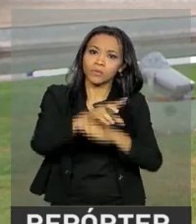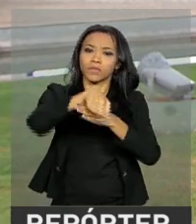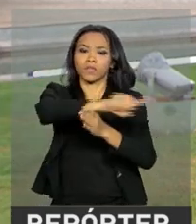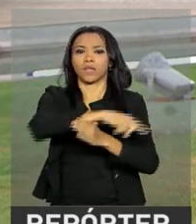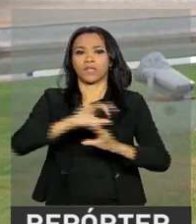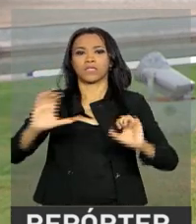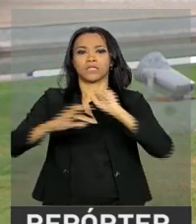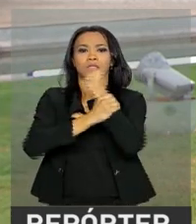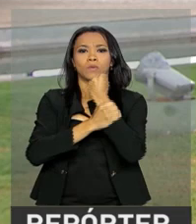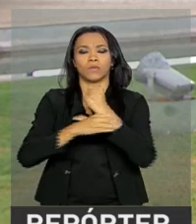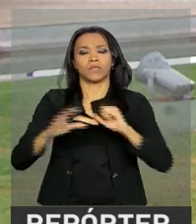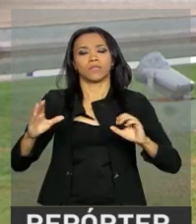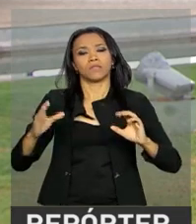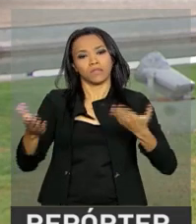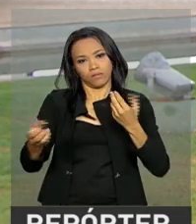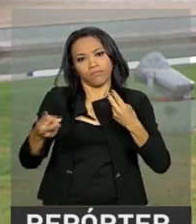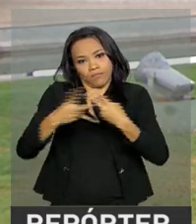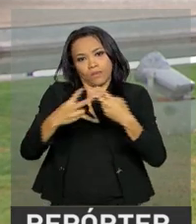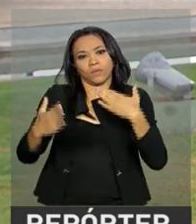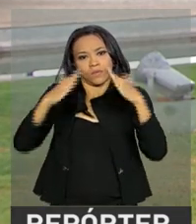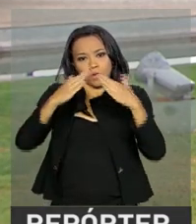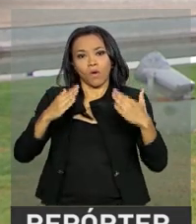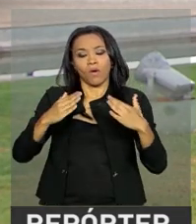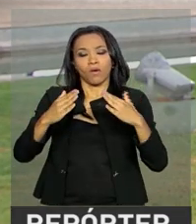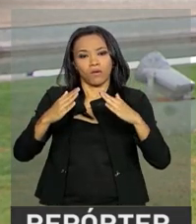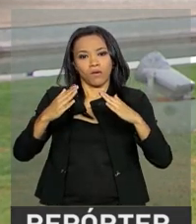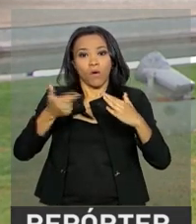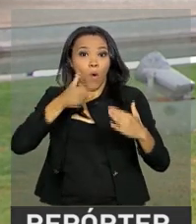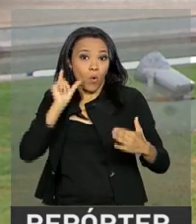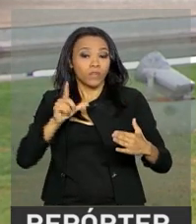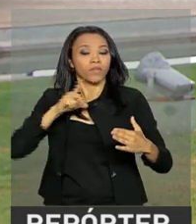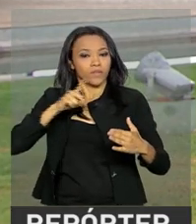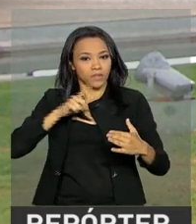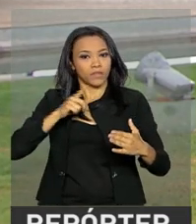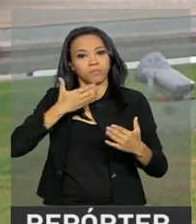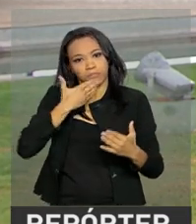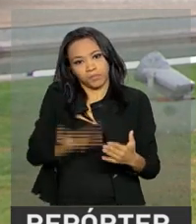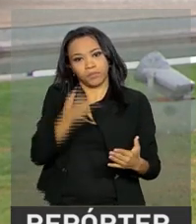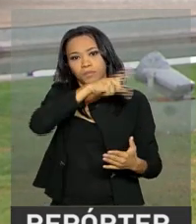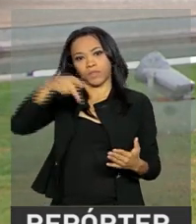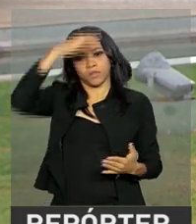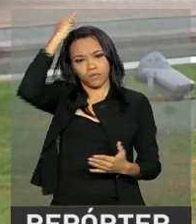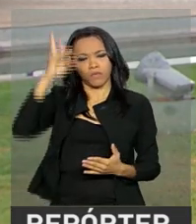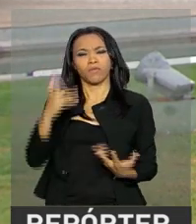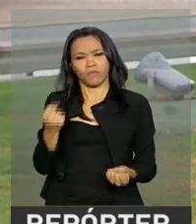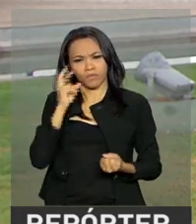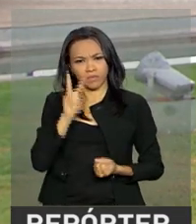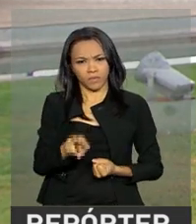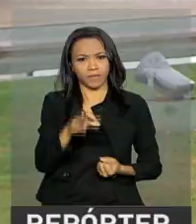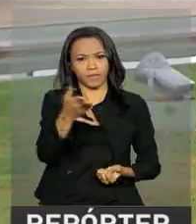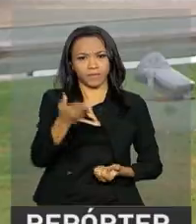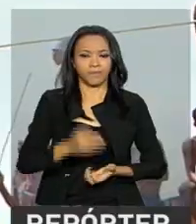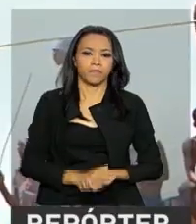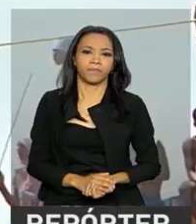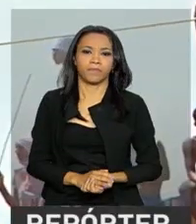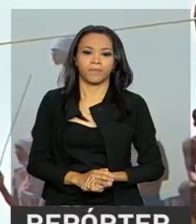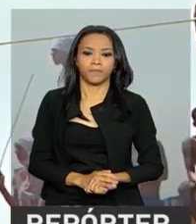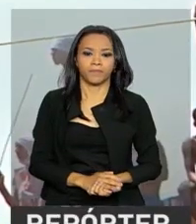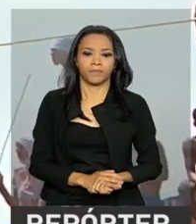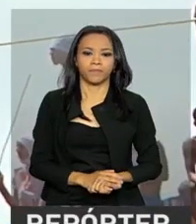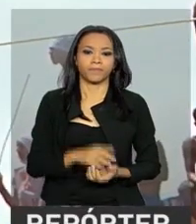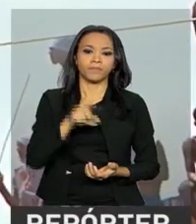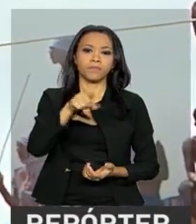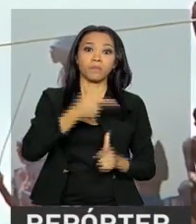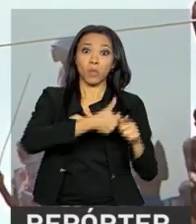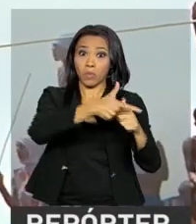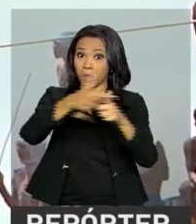feito ontem pelo presidente Michel Temer, depois de uma reunião com a sua equipe de segurança. Vamos ver na reportagem. A